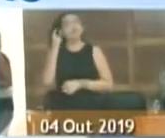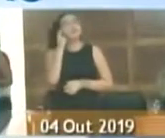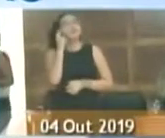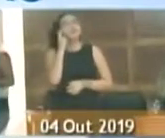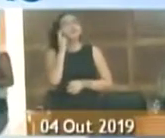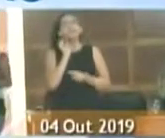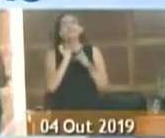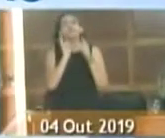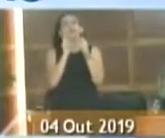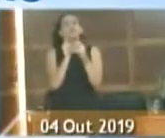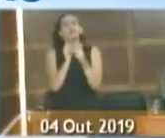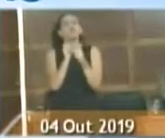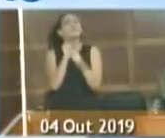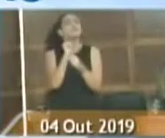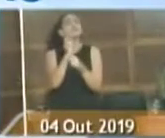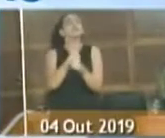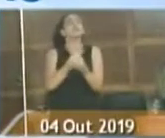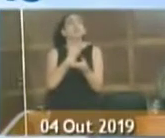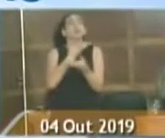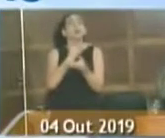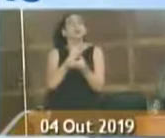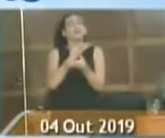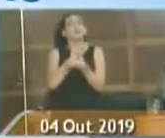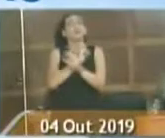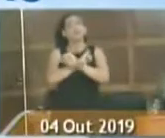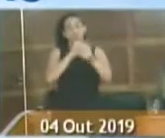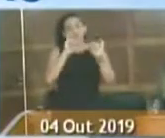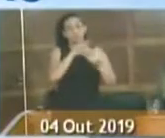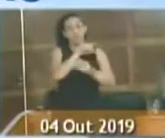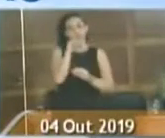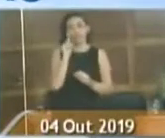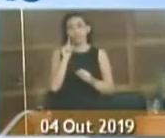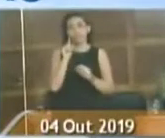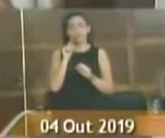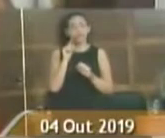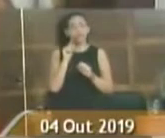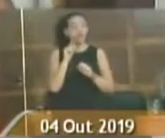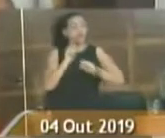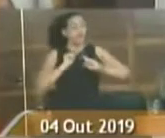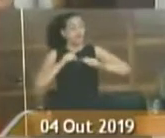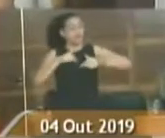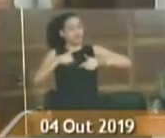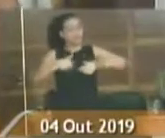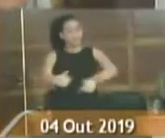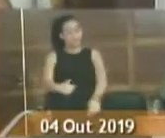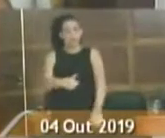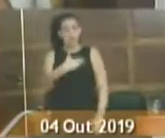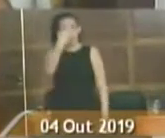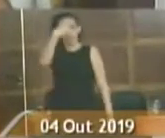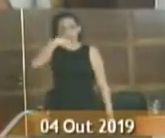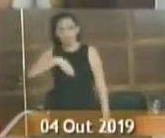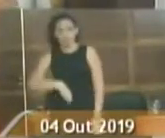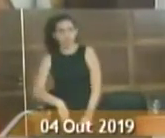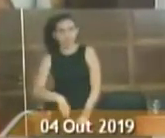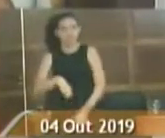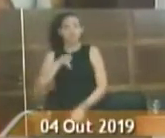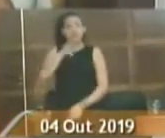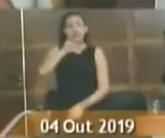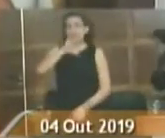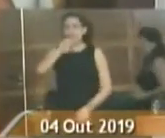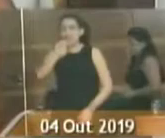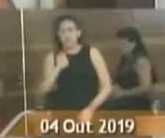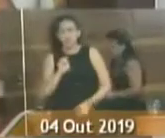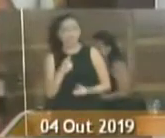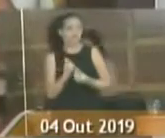isso tudo, olha só, o que eu quero deixar para vocês? A atividade humana, as crises humanas,